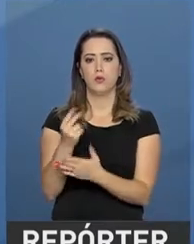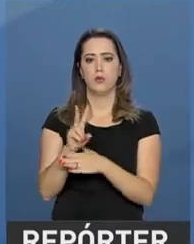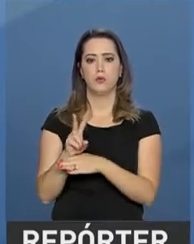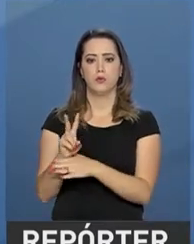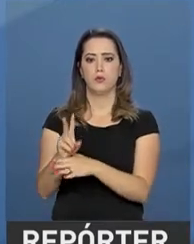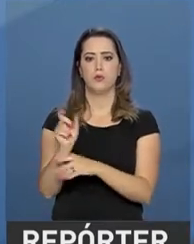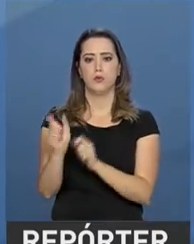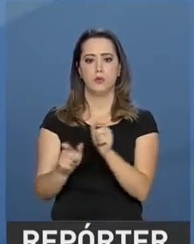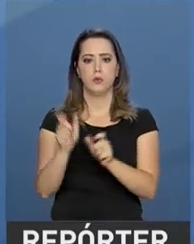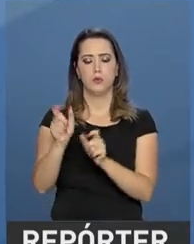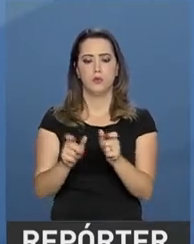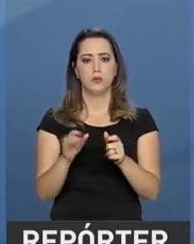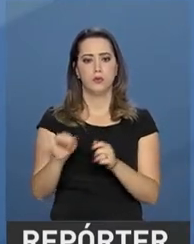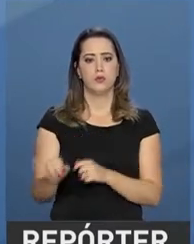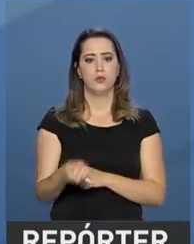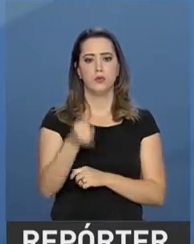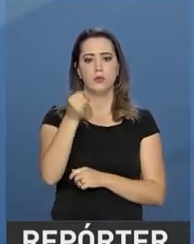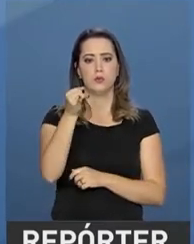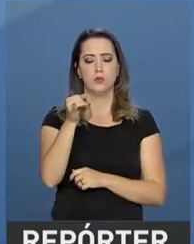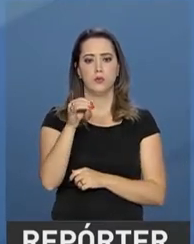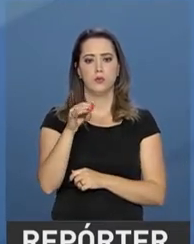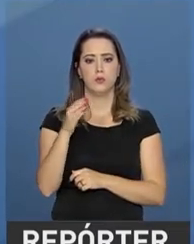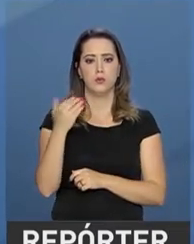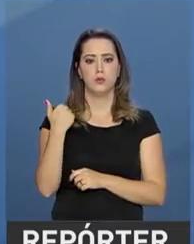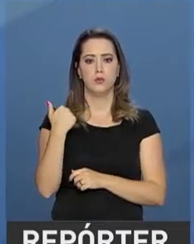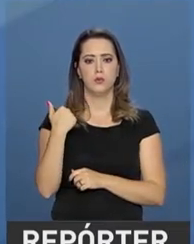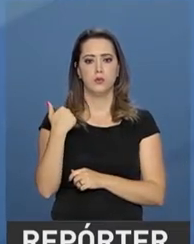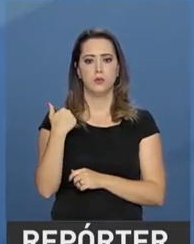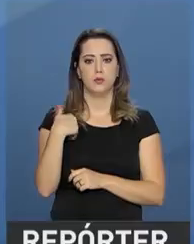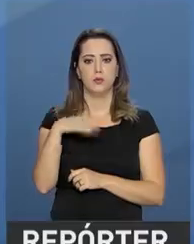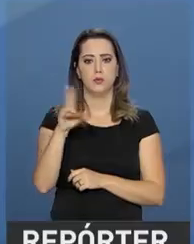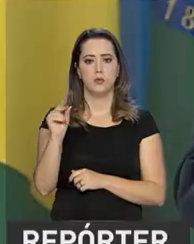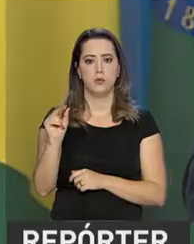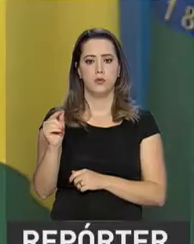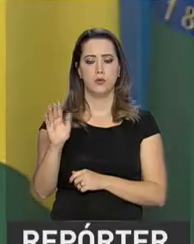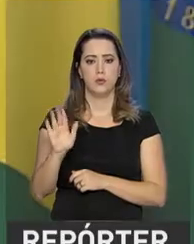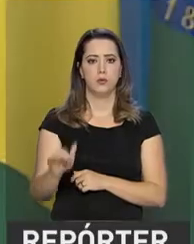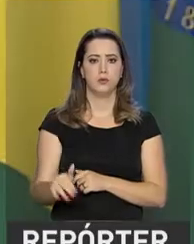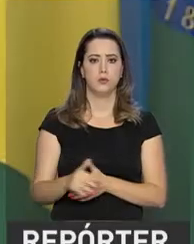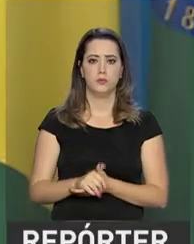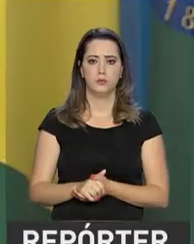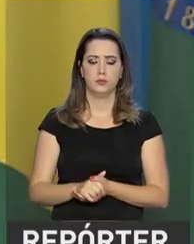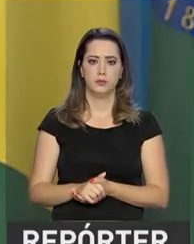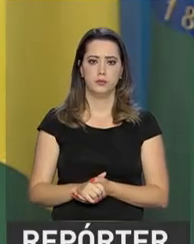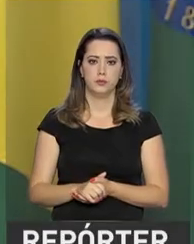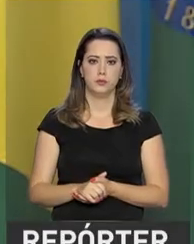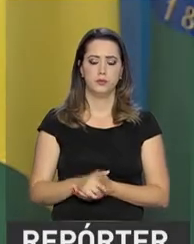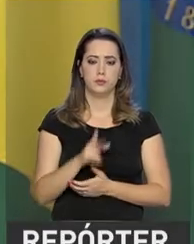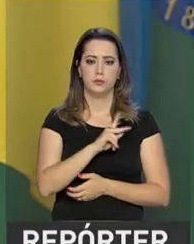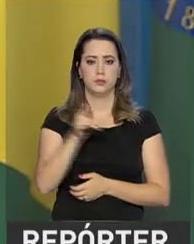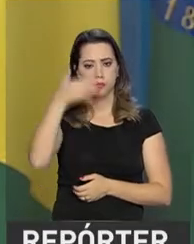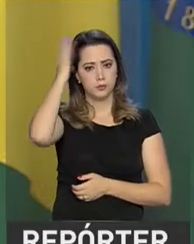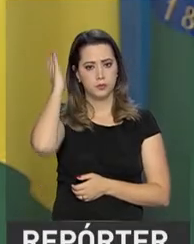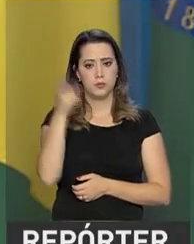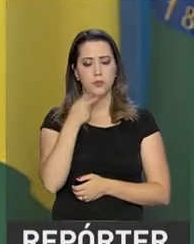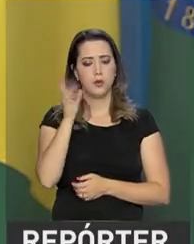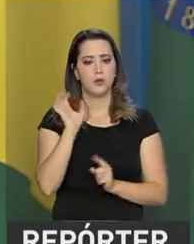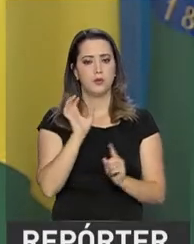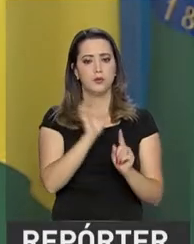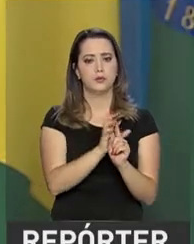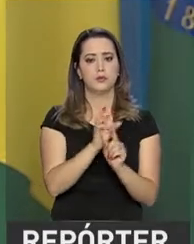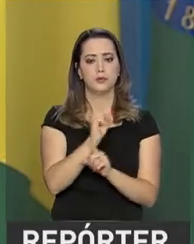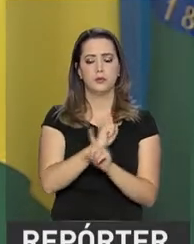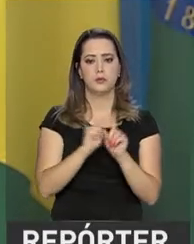a uma ao ju é mais barato o presidente michel temer destacou os impactos de natureza